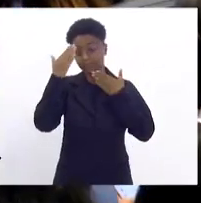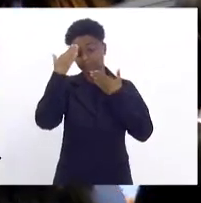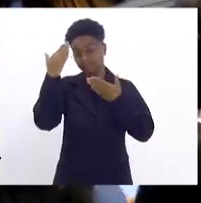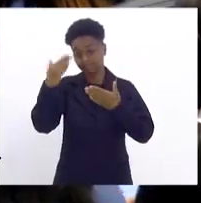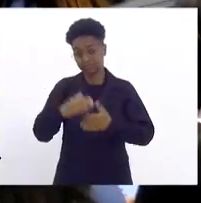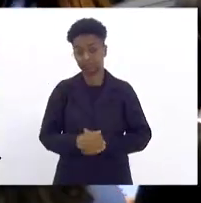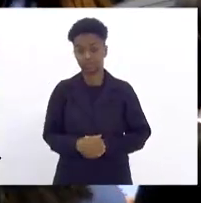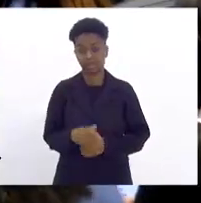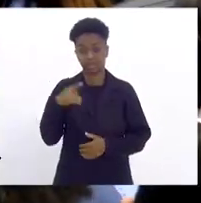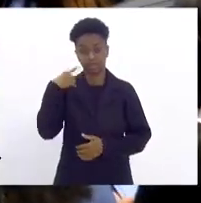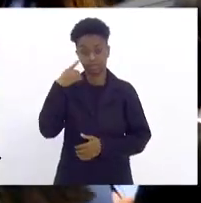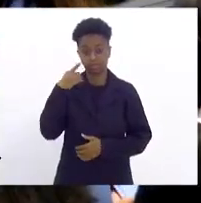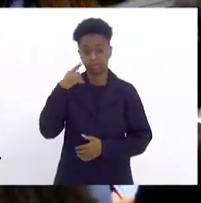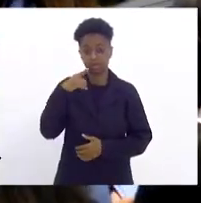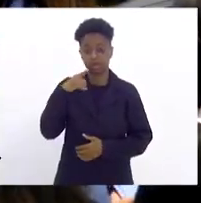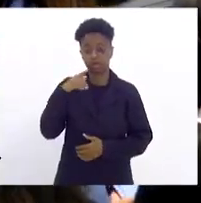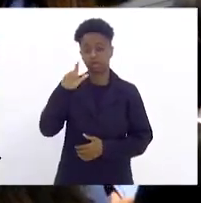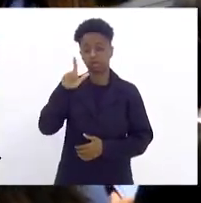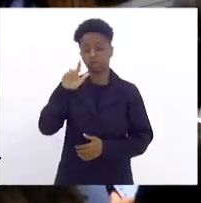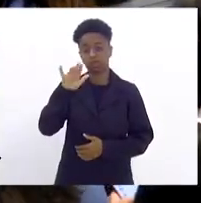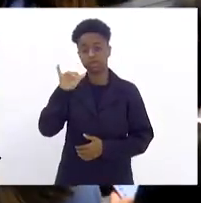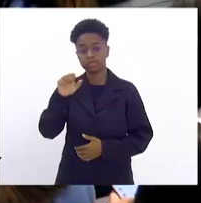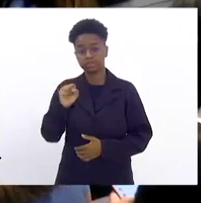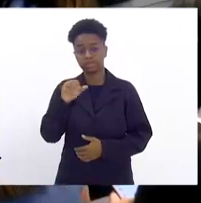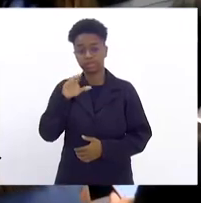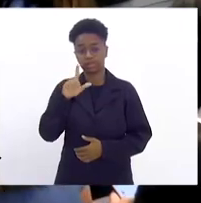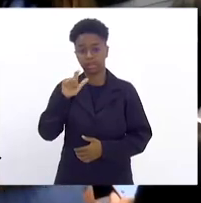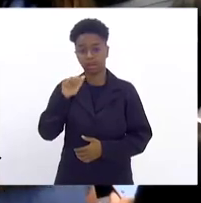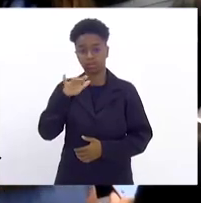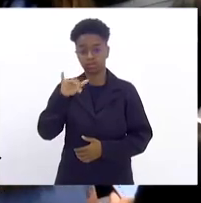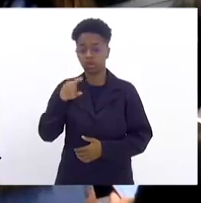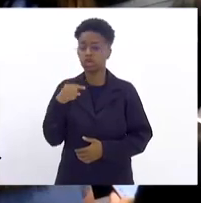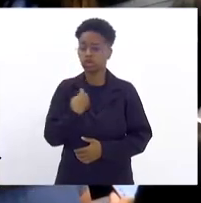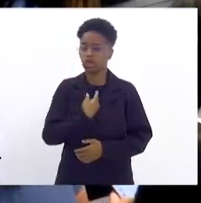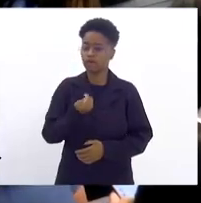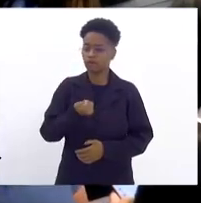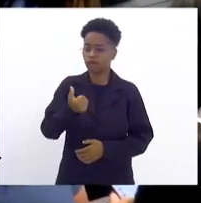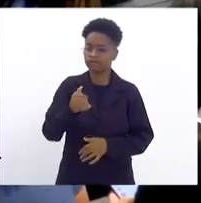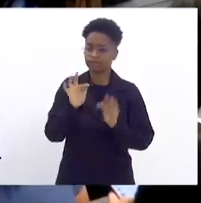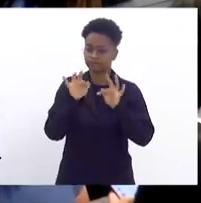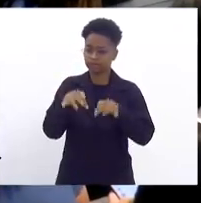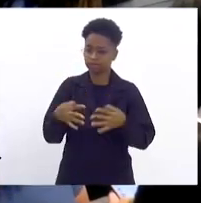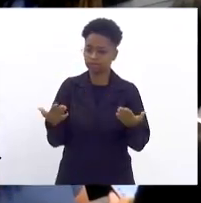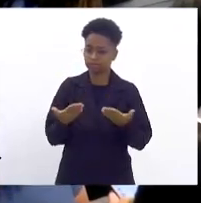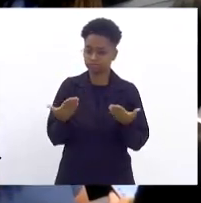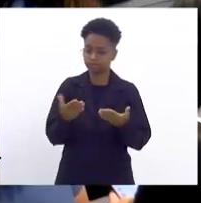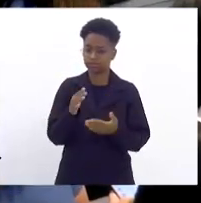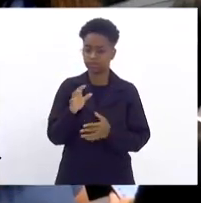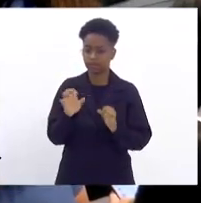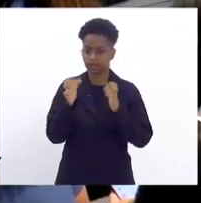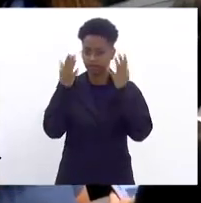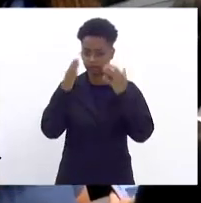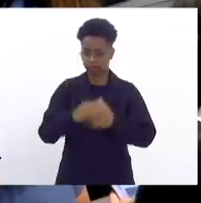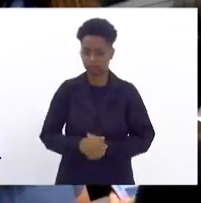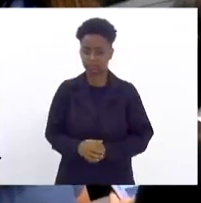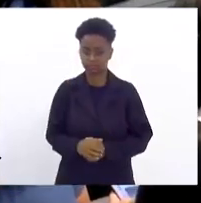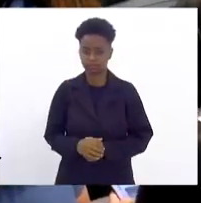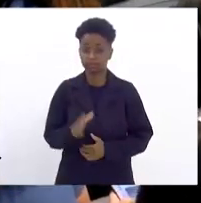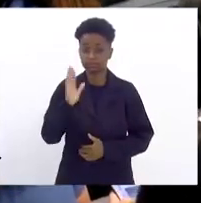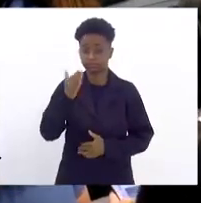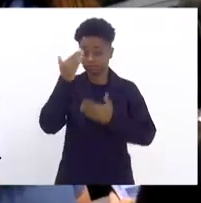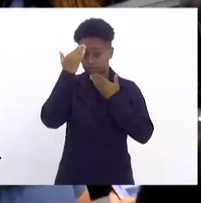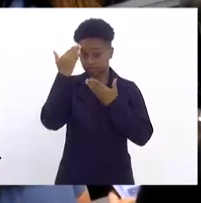Deputado Luiz Cláudio Muito obrigado pela presença Nós já estamos chegando no final deste nosso evento já